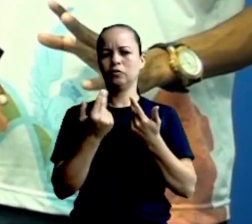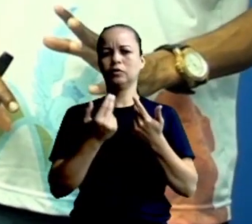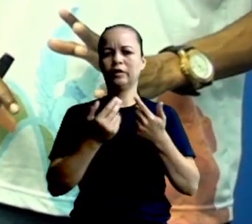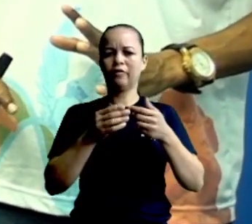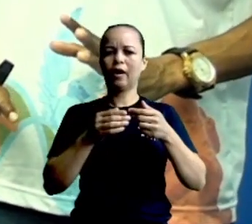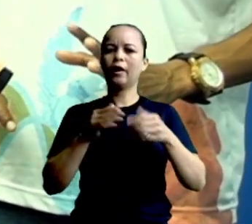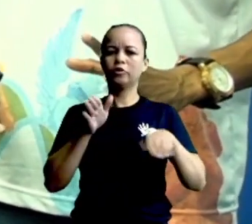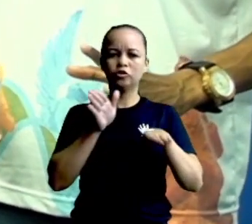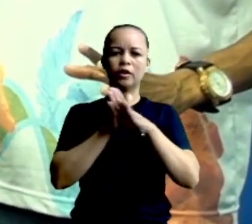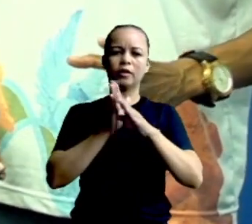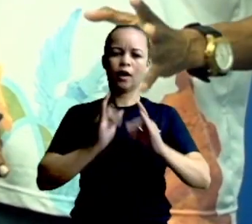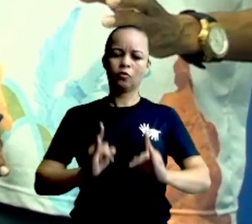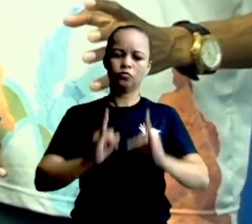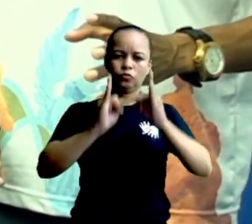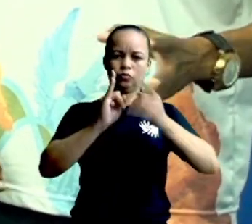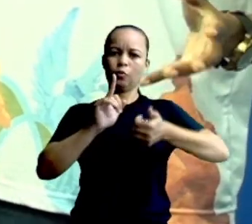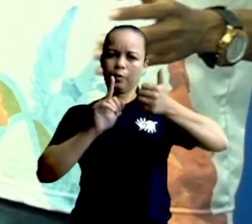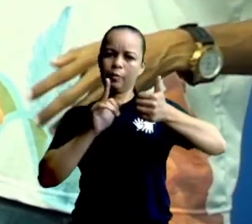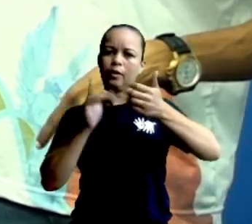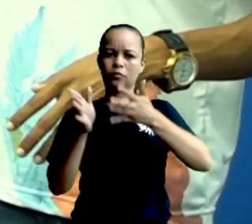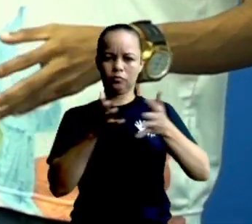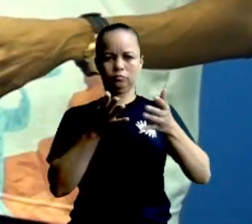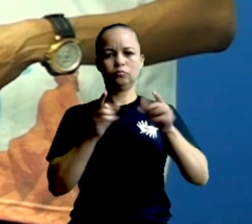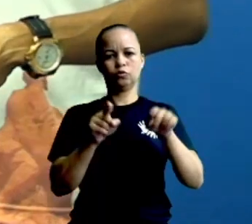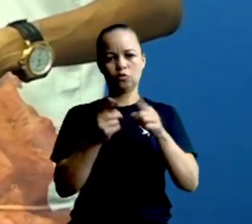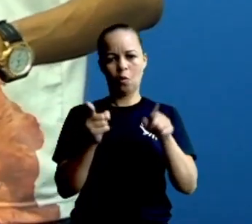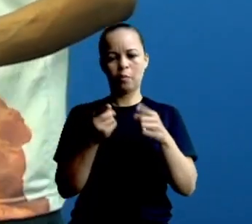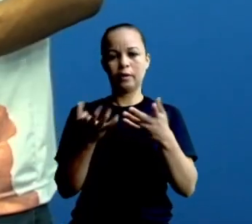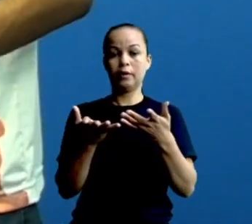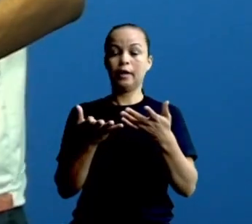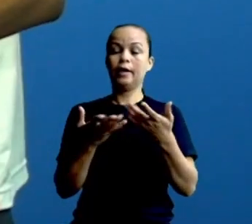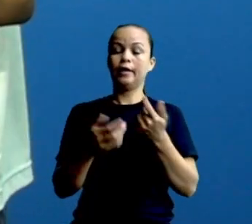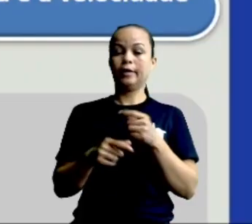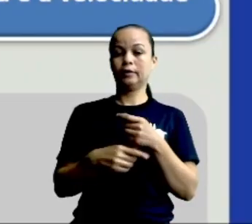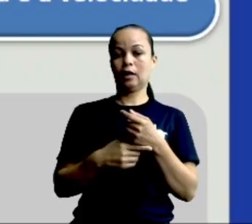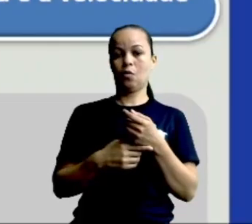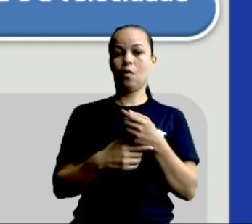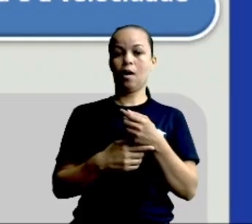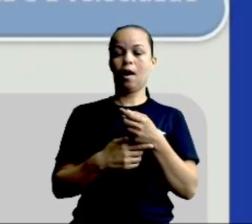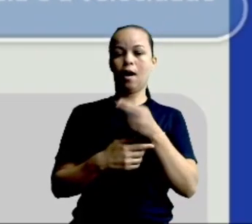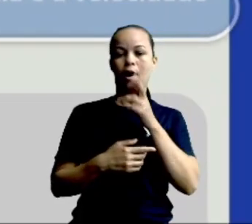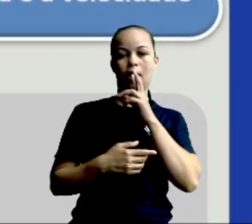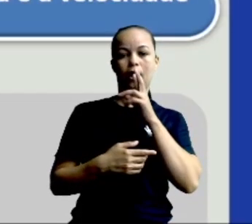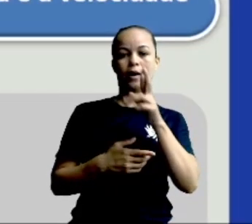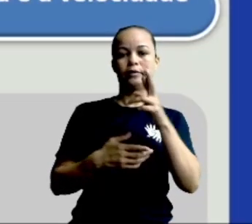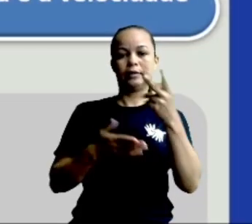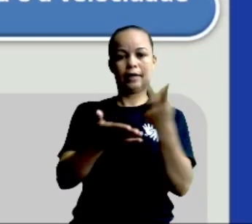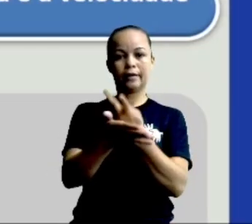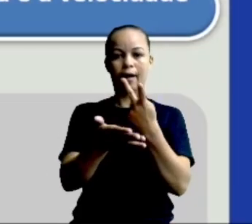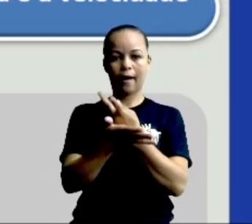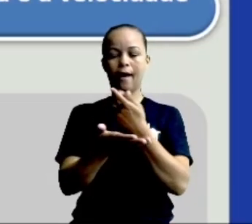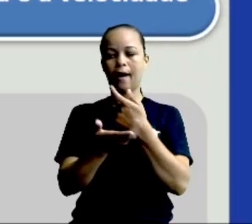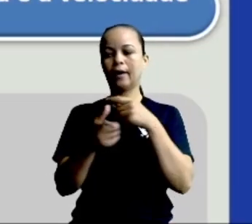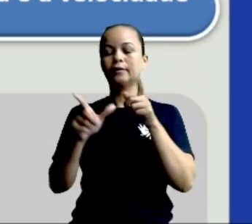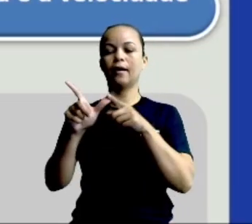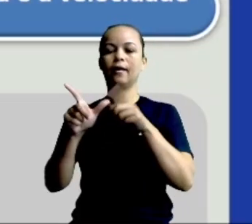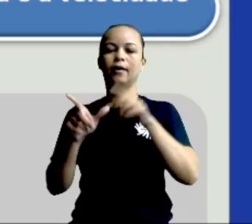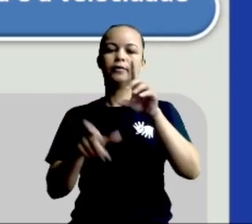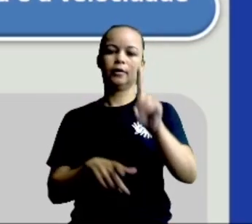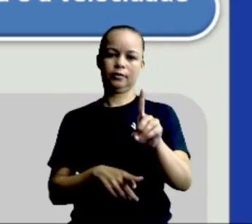andar do shopping, ok? Então, a única alternativa aqui errada, volta aqui no slide, é a